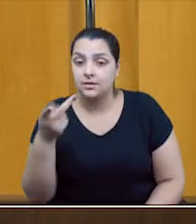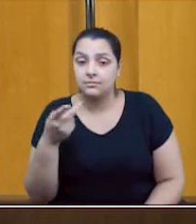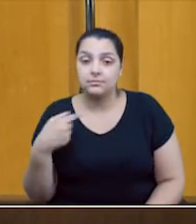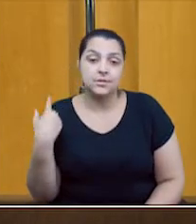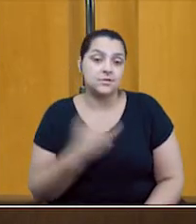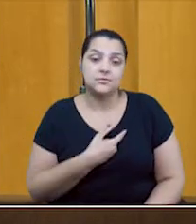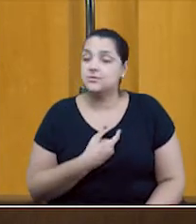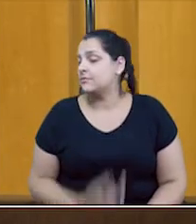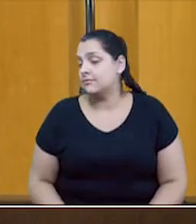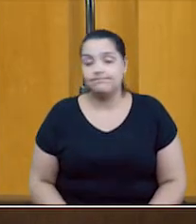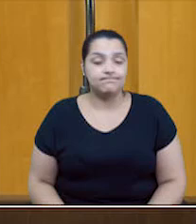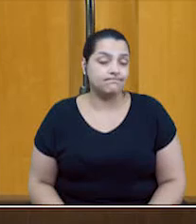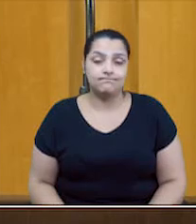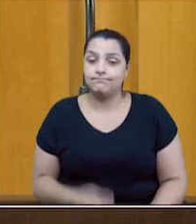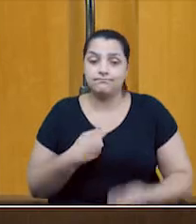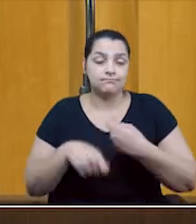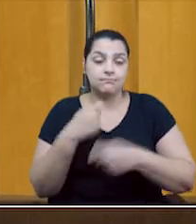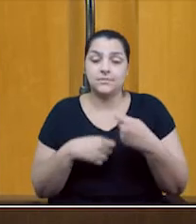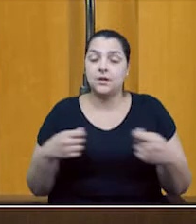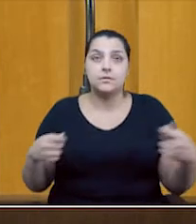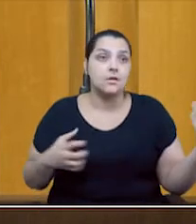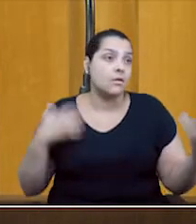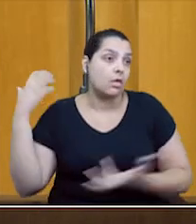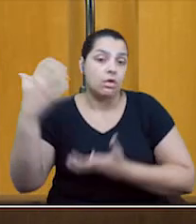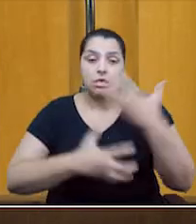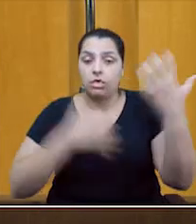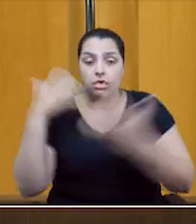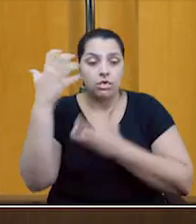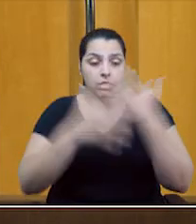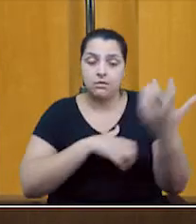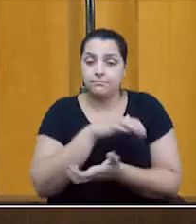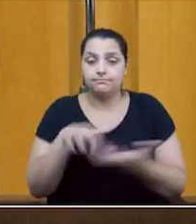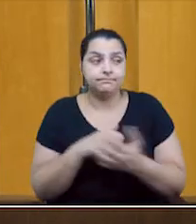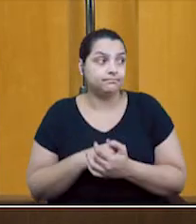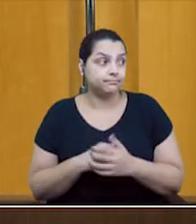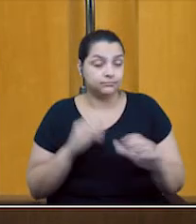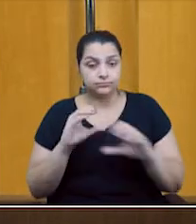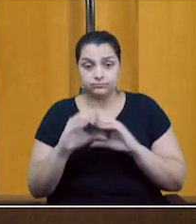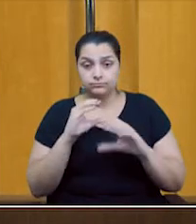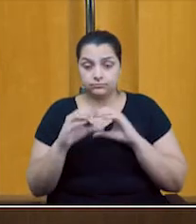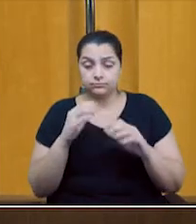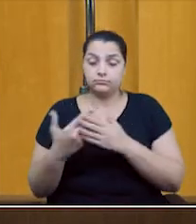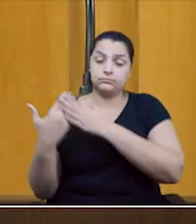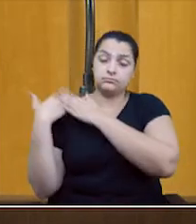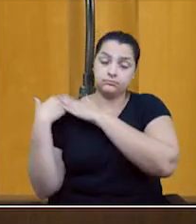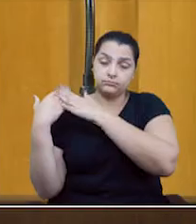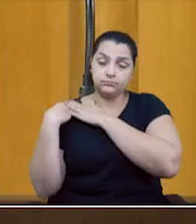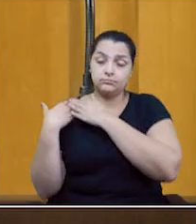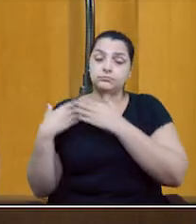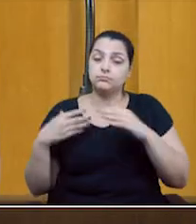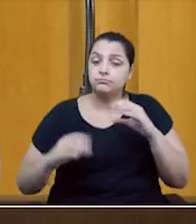nossas administrações. Se comunicar bem e responsavelmente,